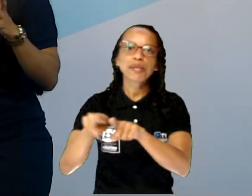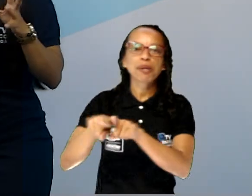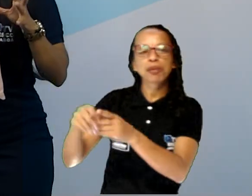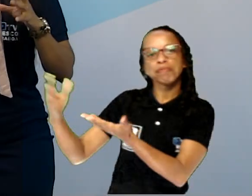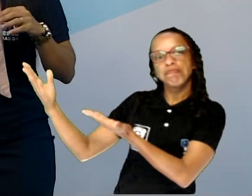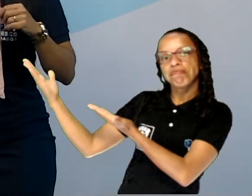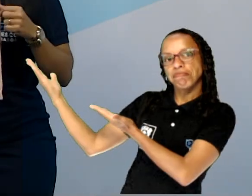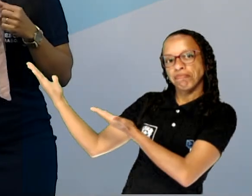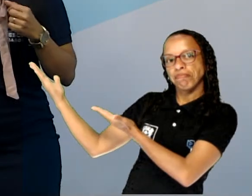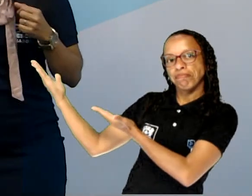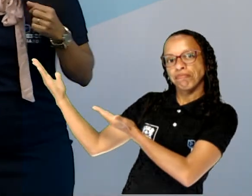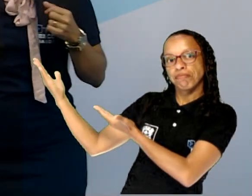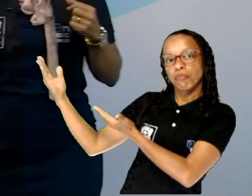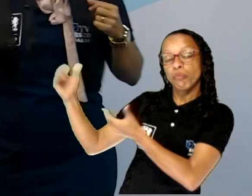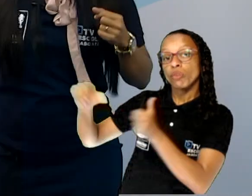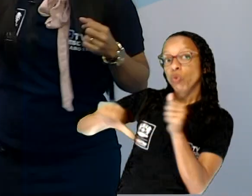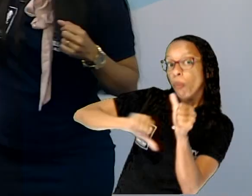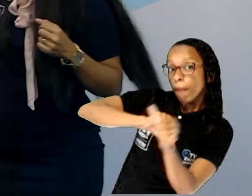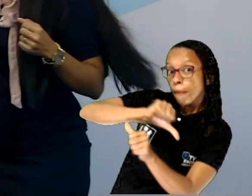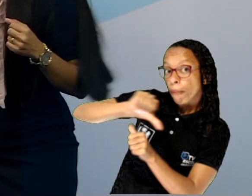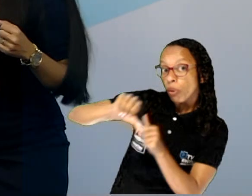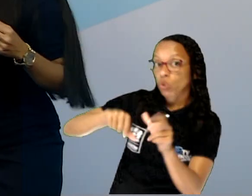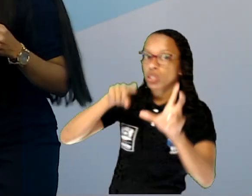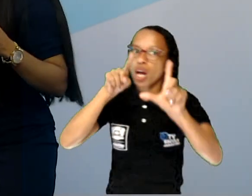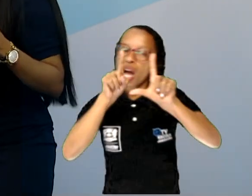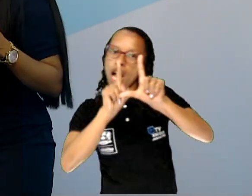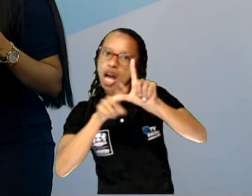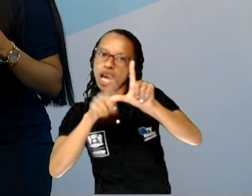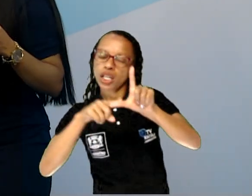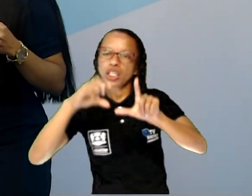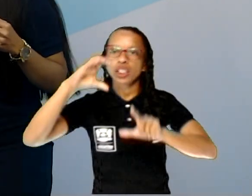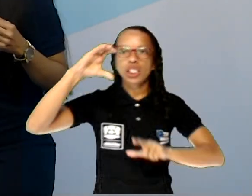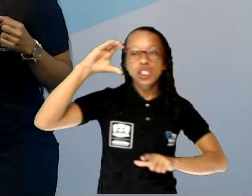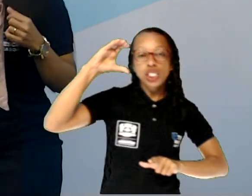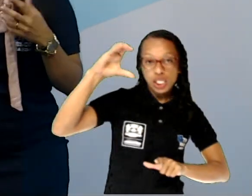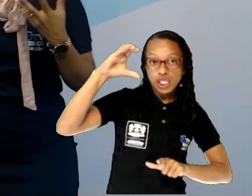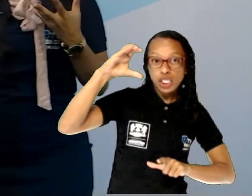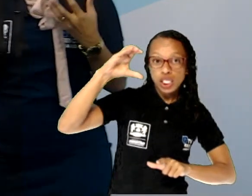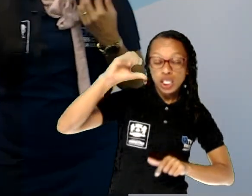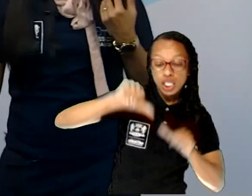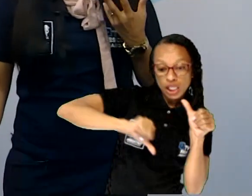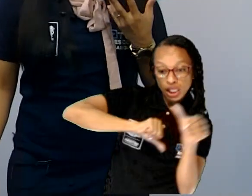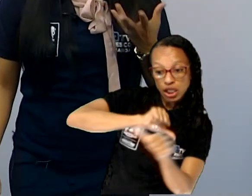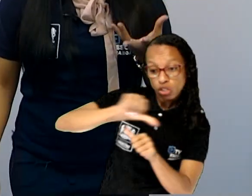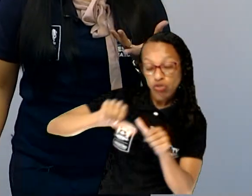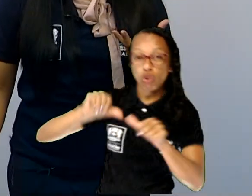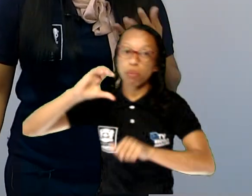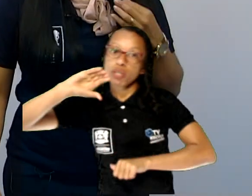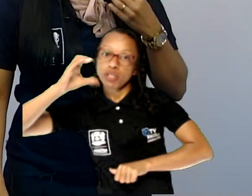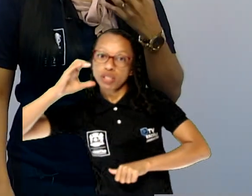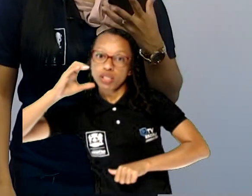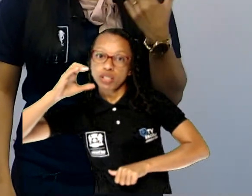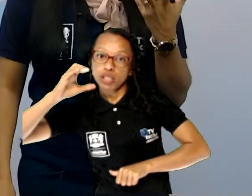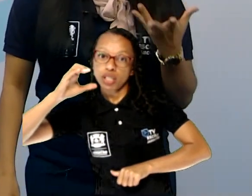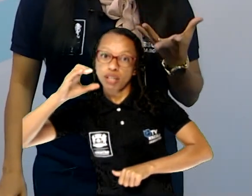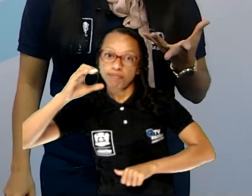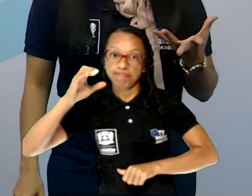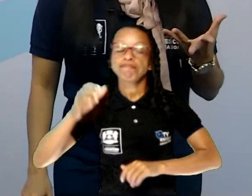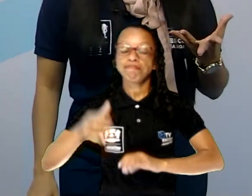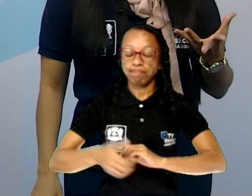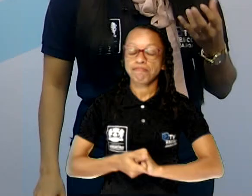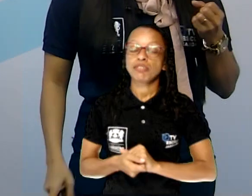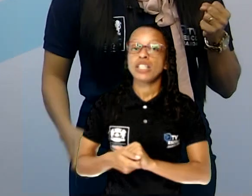Ele muda, a letra C, com esse acento, né, o cedilha, ele passa a ter um som diferente, um som do